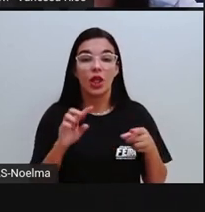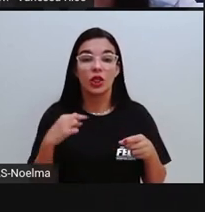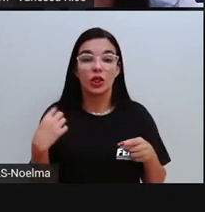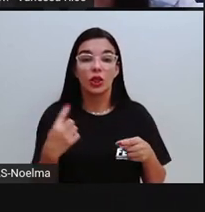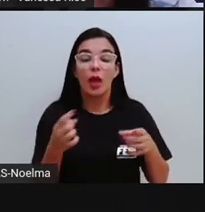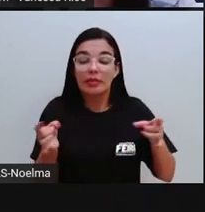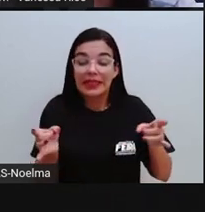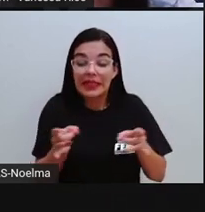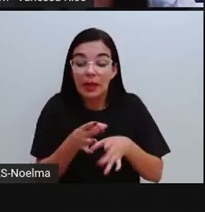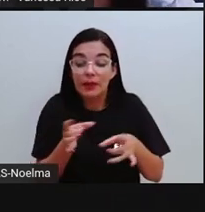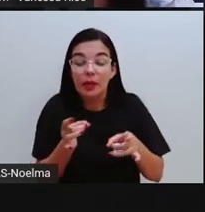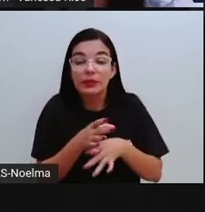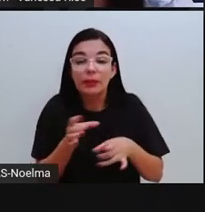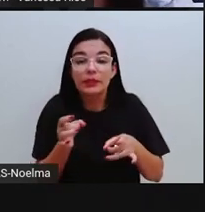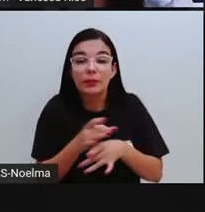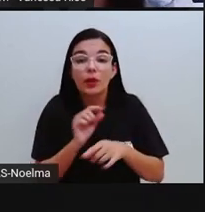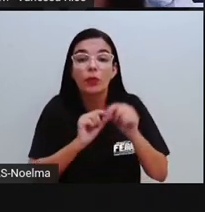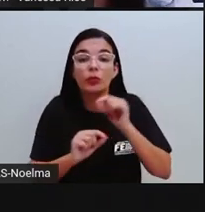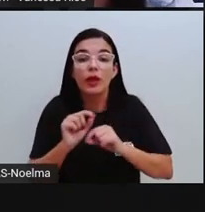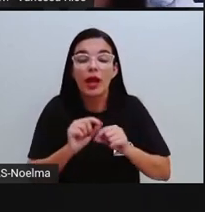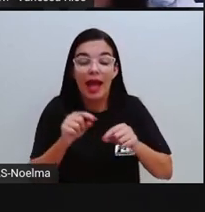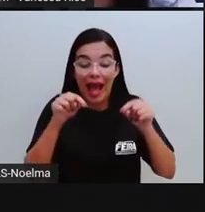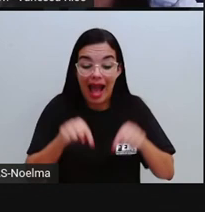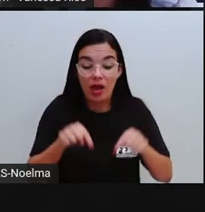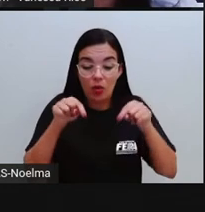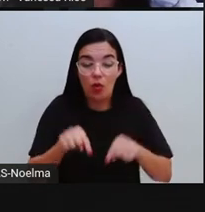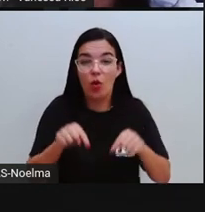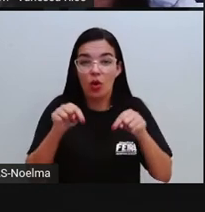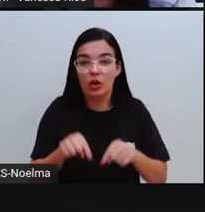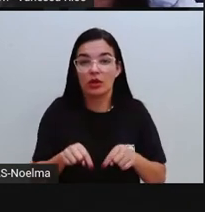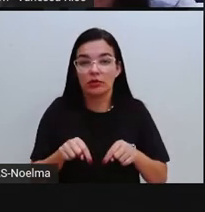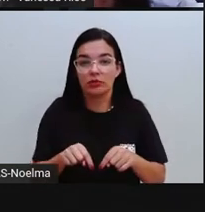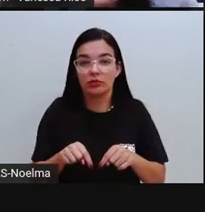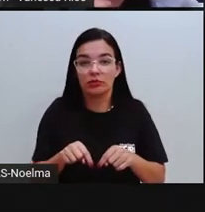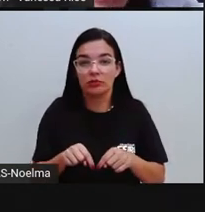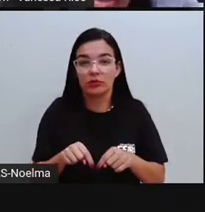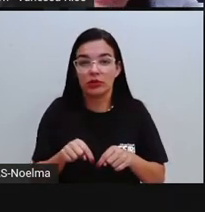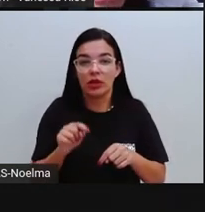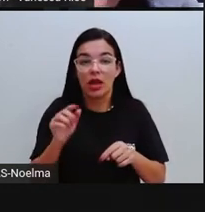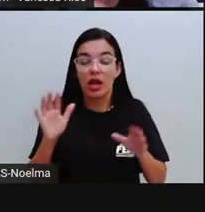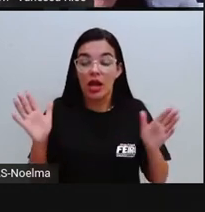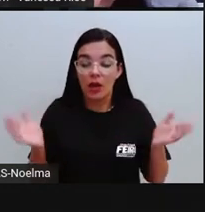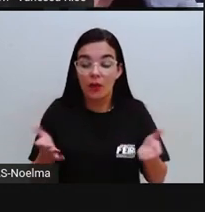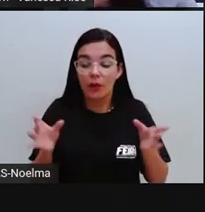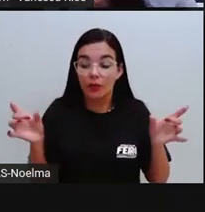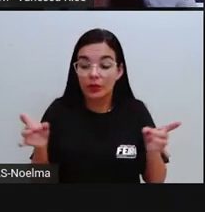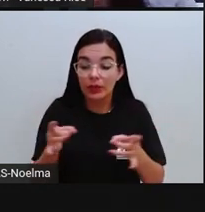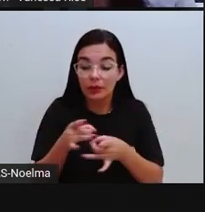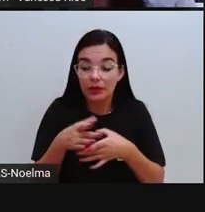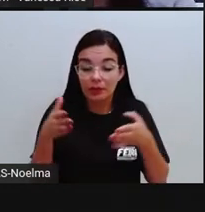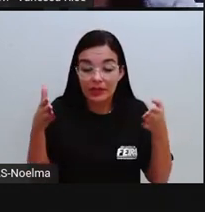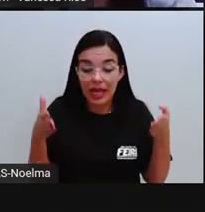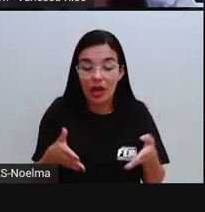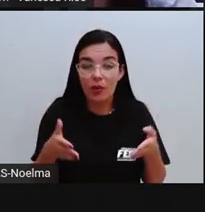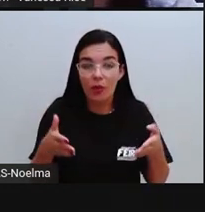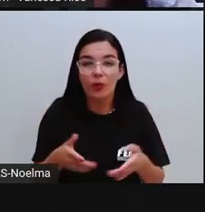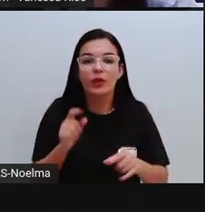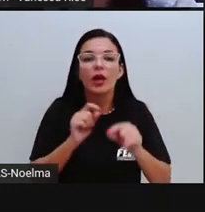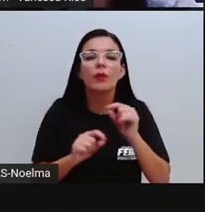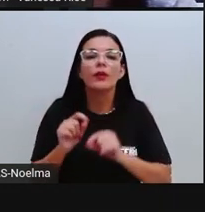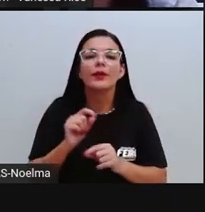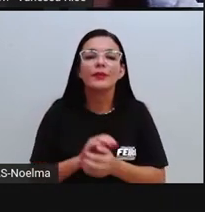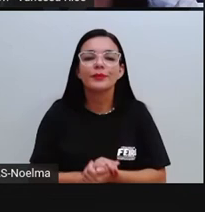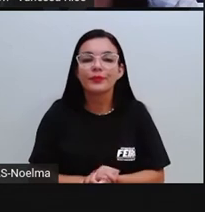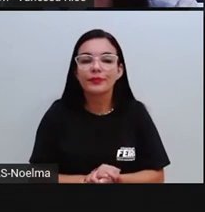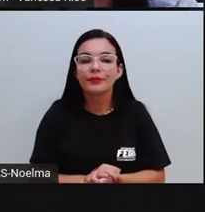Nós já terminamos o trabalho. A Pro quer pular a frase. Não é essa, não, Pro. Nós já terminamos o trabalho. O verbo aqui